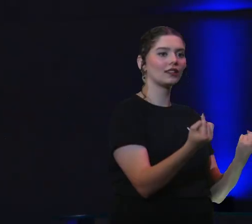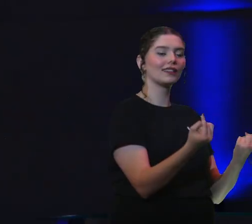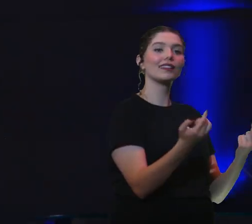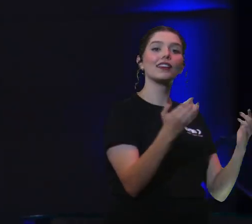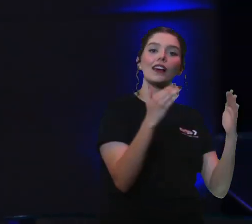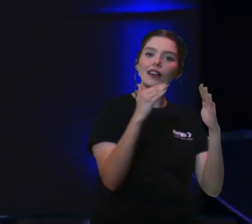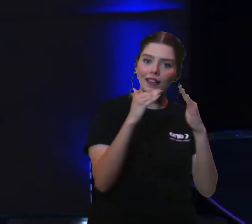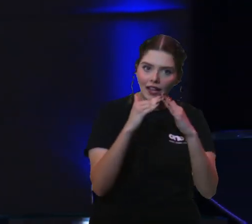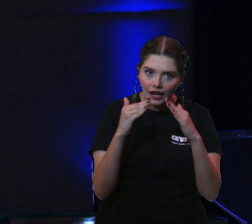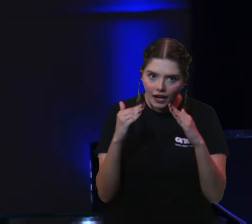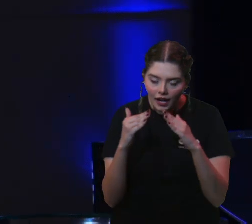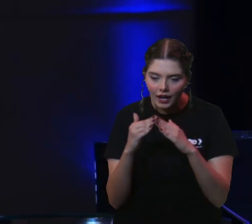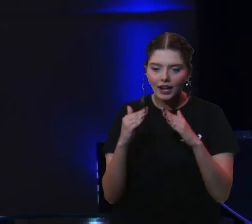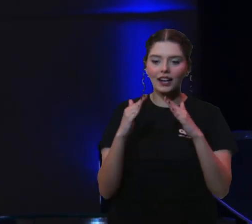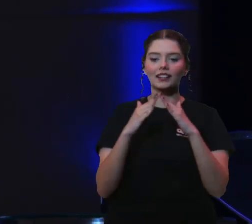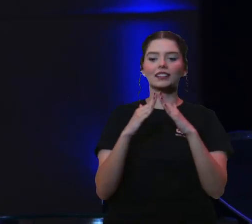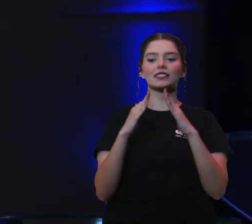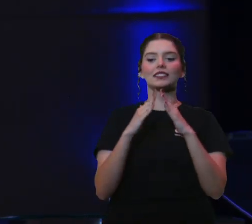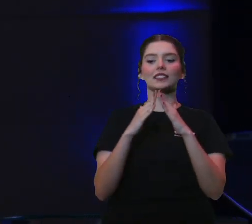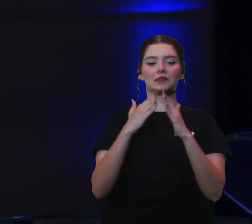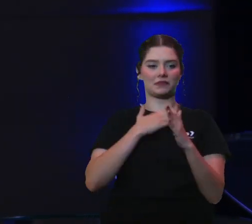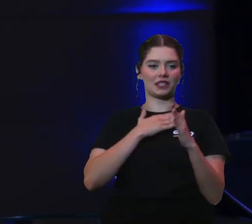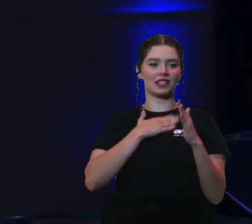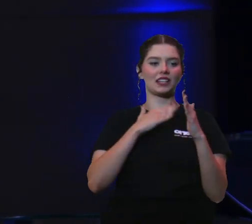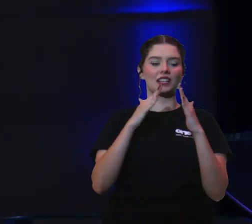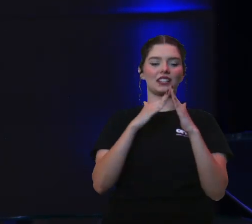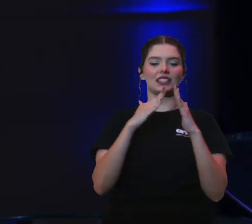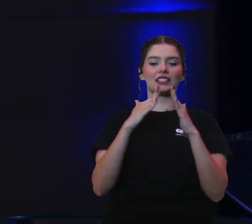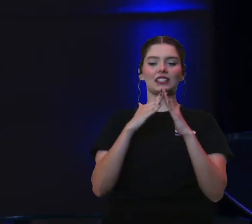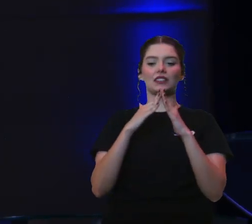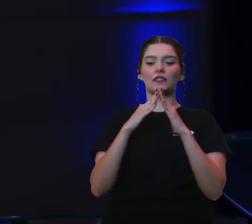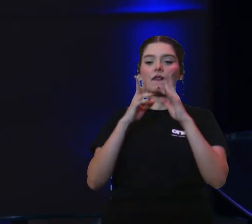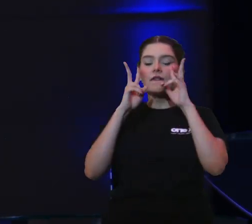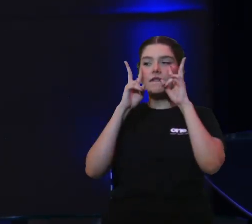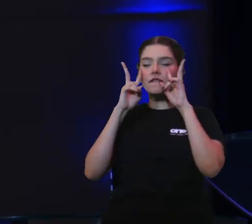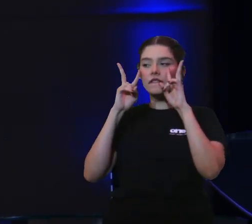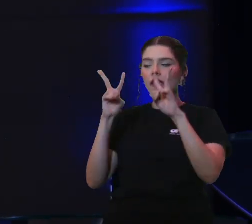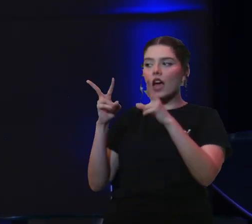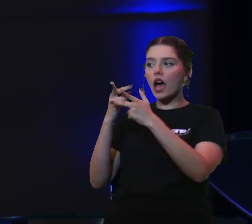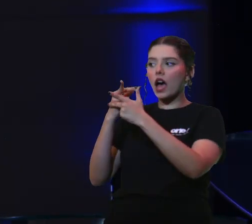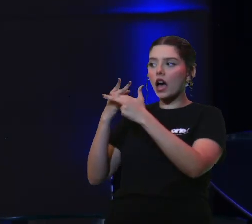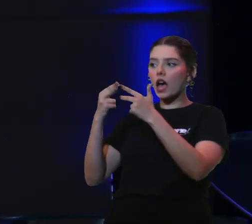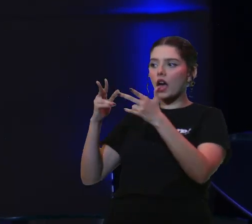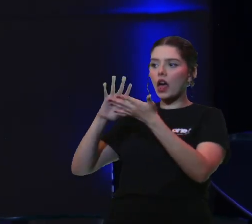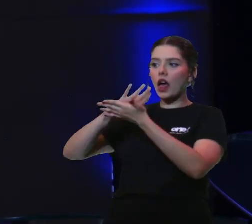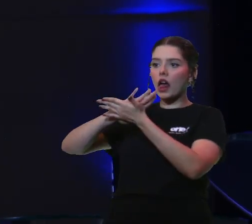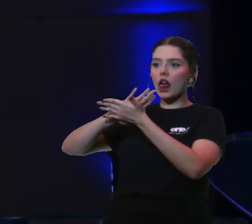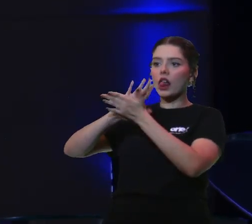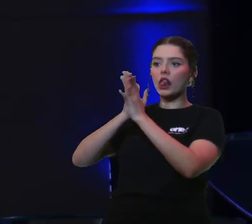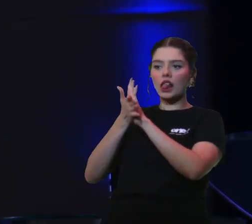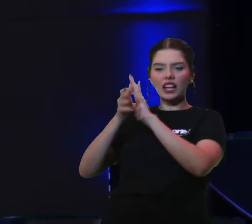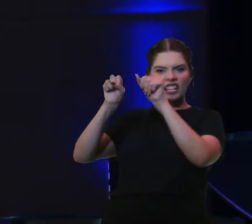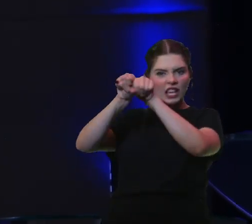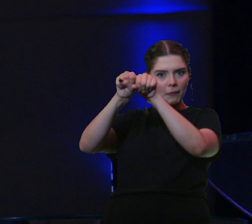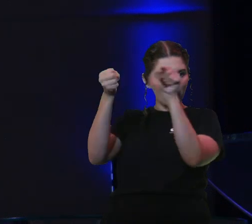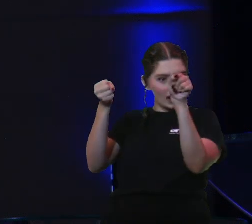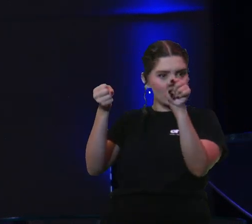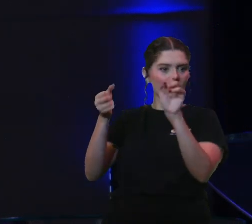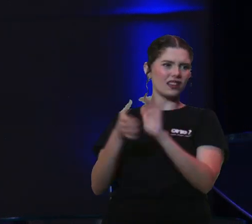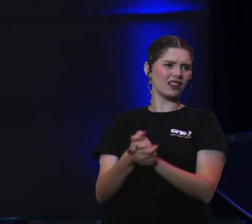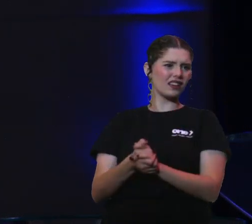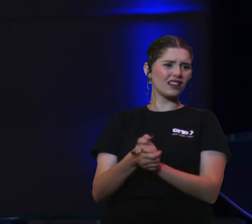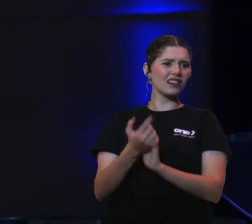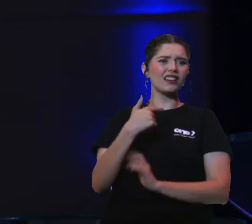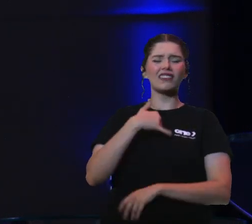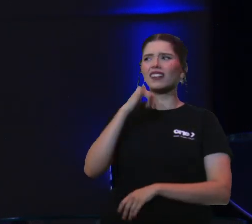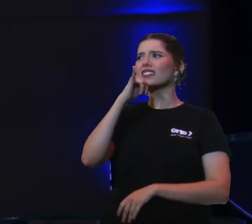casa, eu vou te falar, eu nunca vi tanta coisa quebrar em 2 meses. Era para desanimar mesmo,